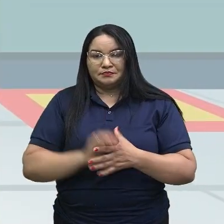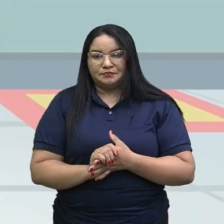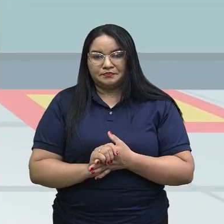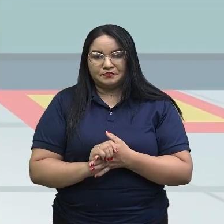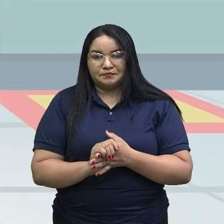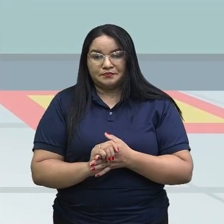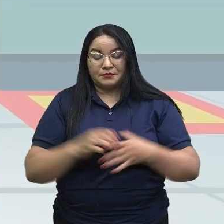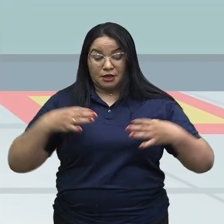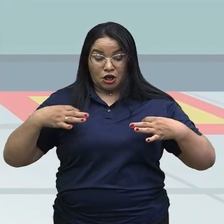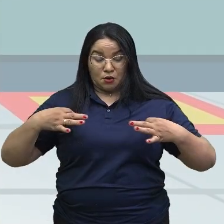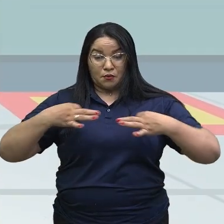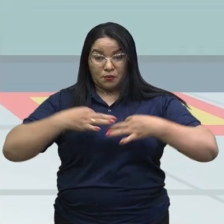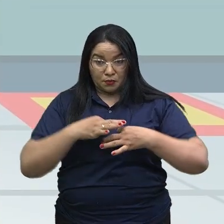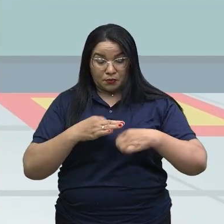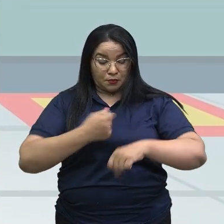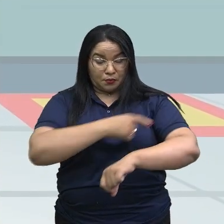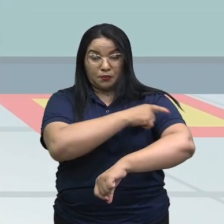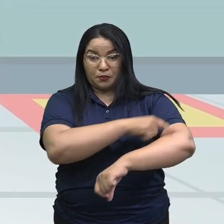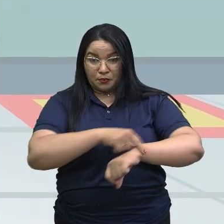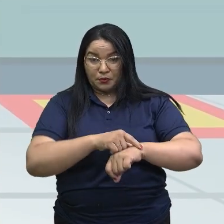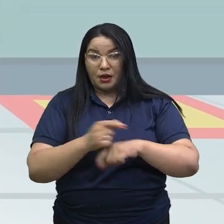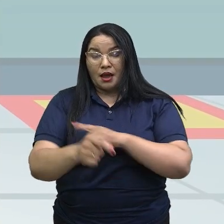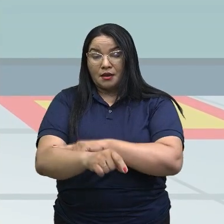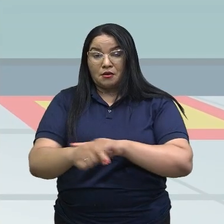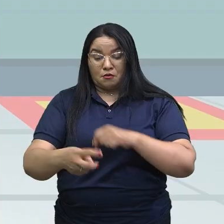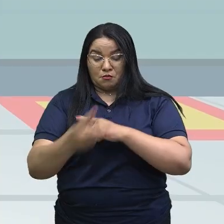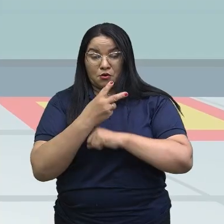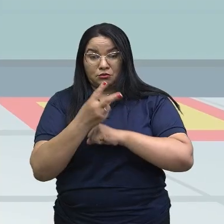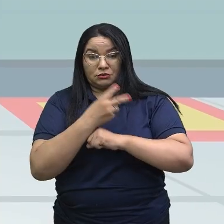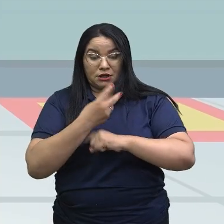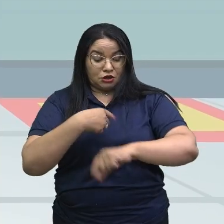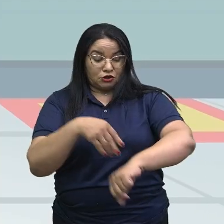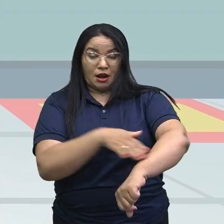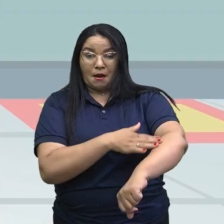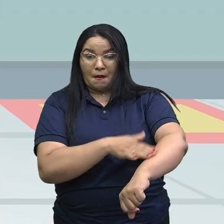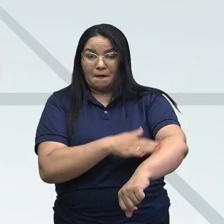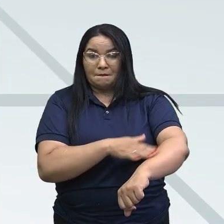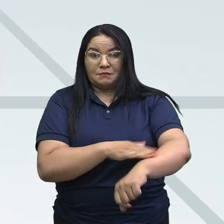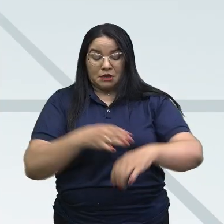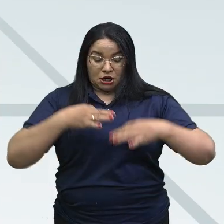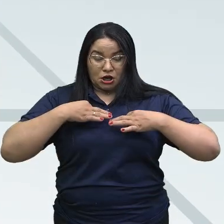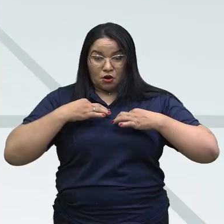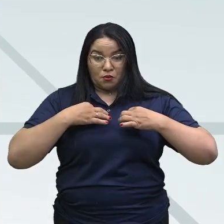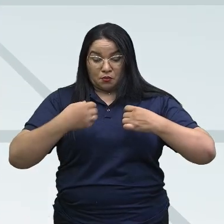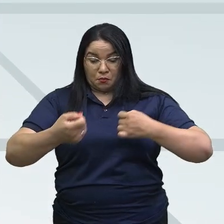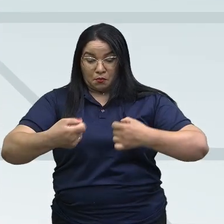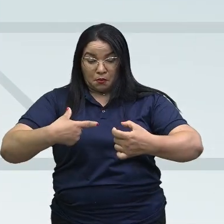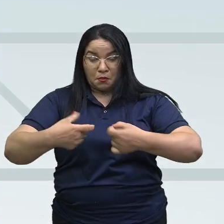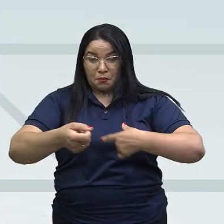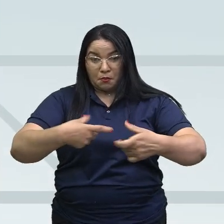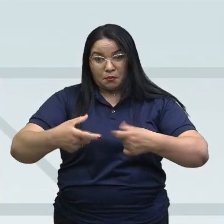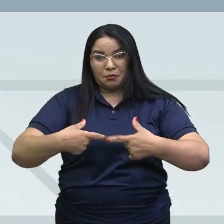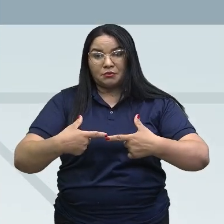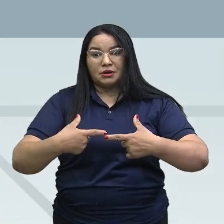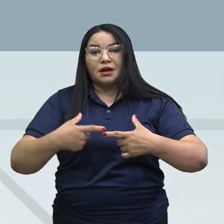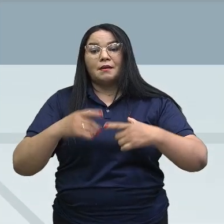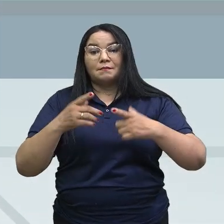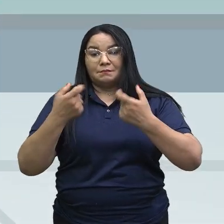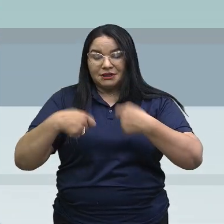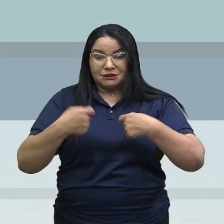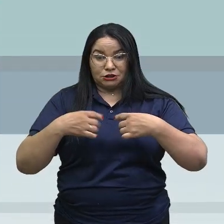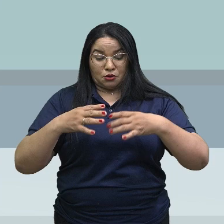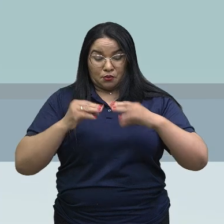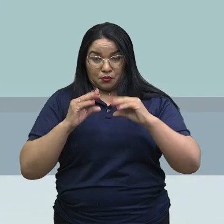O jaleco protege a pele e a roupa contra respingos de produtos químicos. Ele deve ser de algodão, com